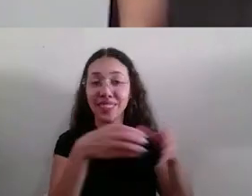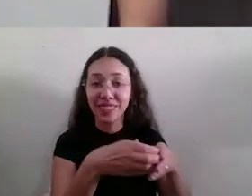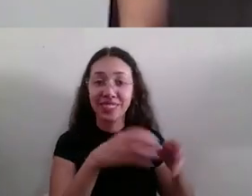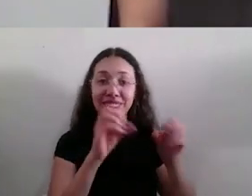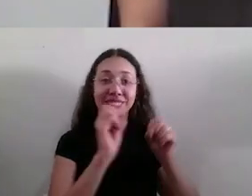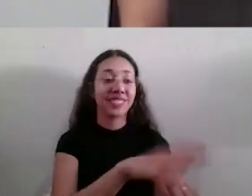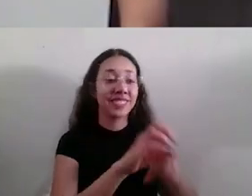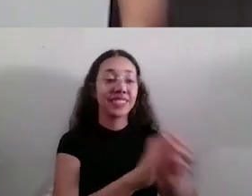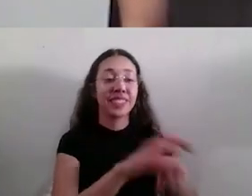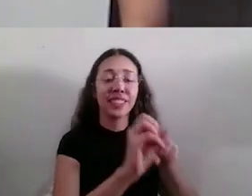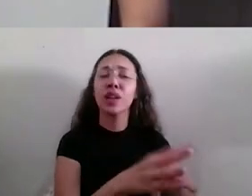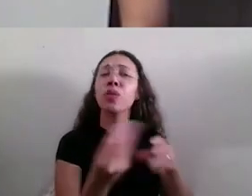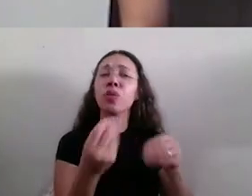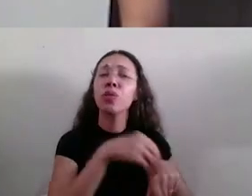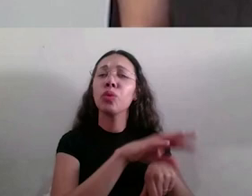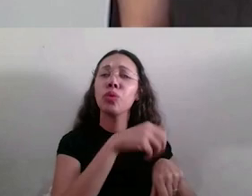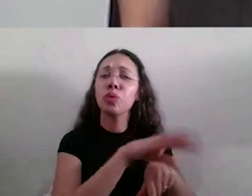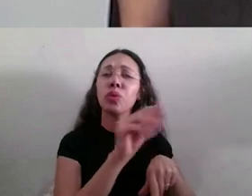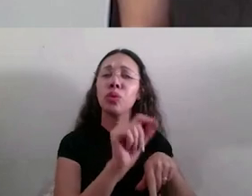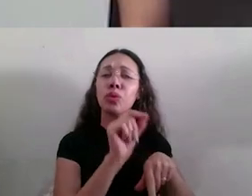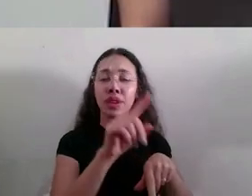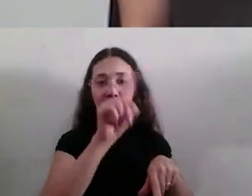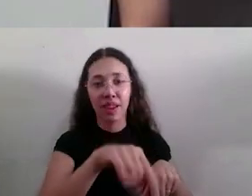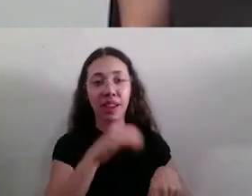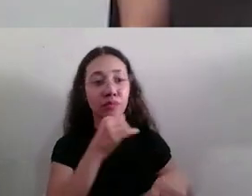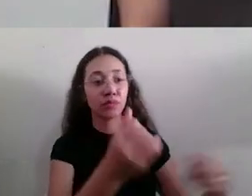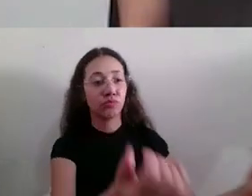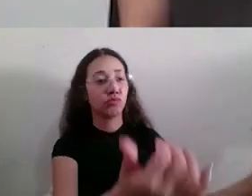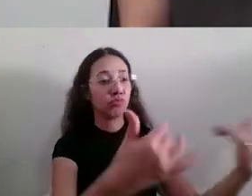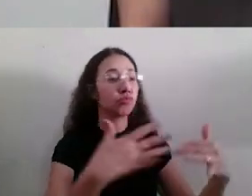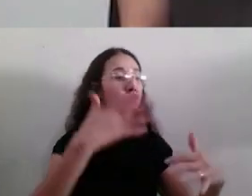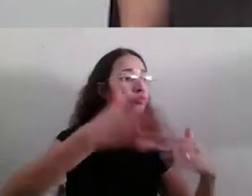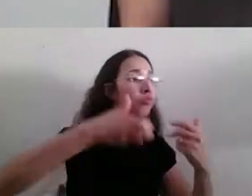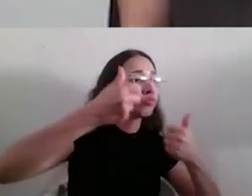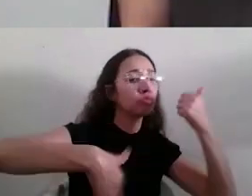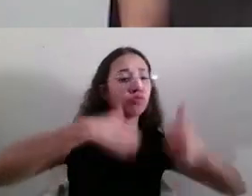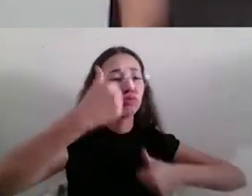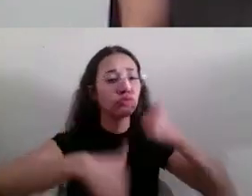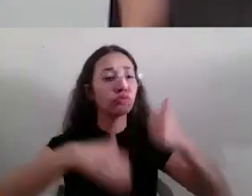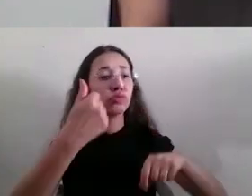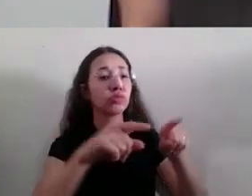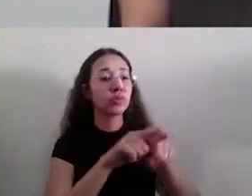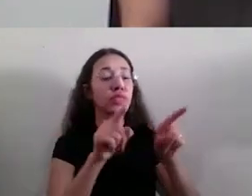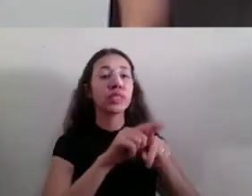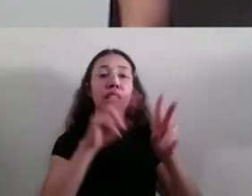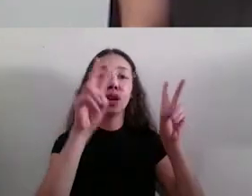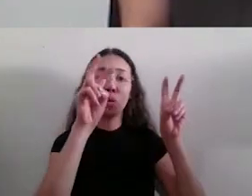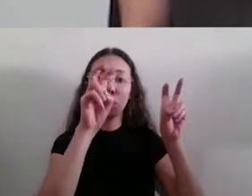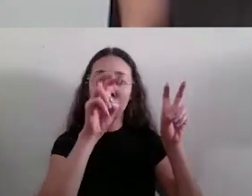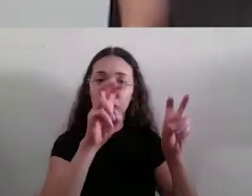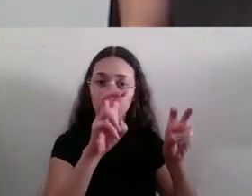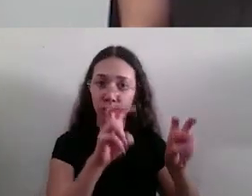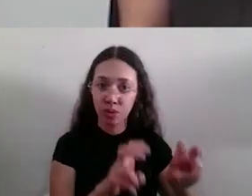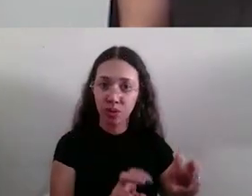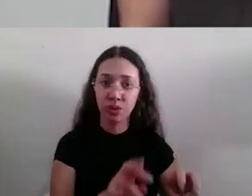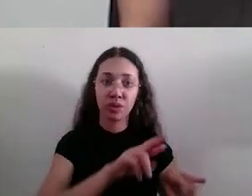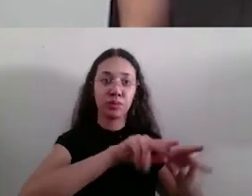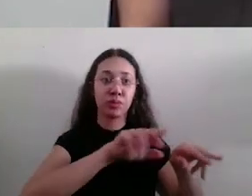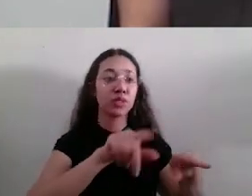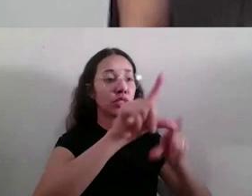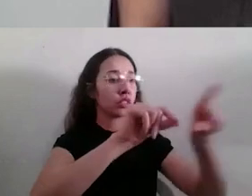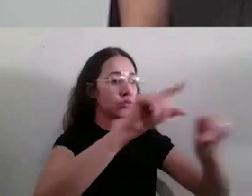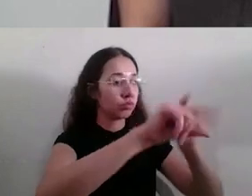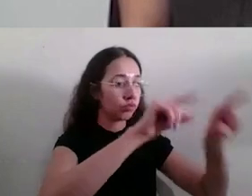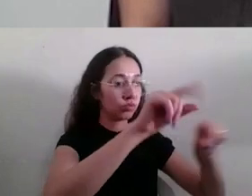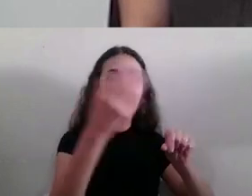era justamente realizar as audiências para tentar dar uma afogada na pauta dos juizados que tinham sido selecionados, que na